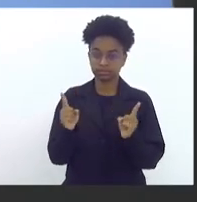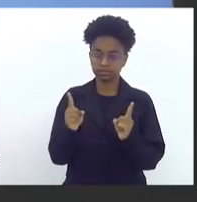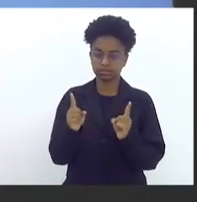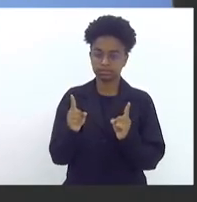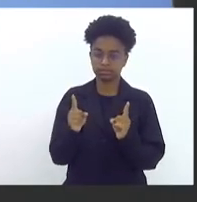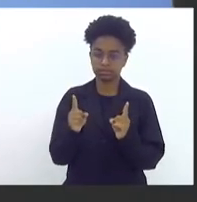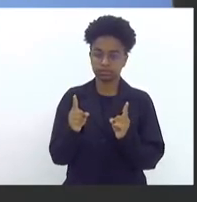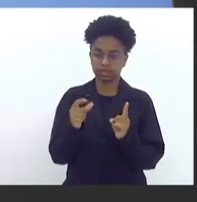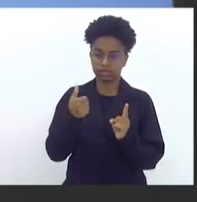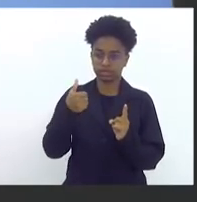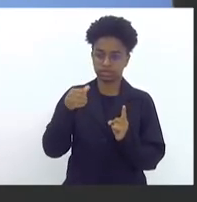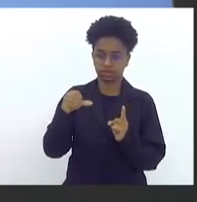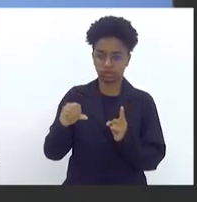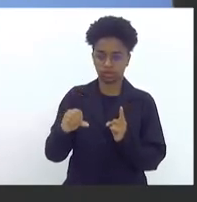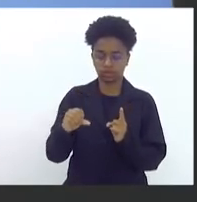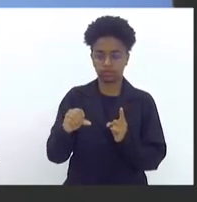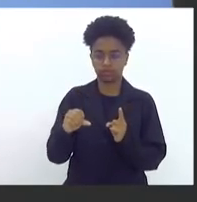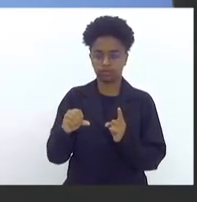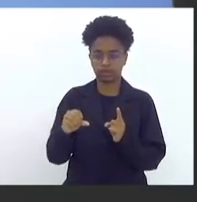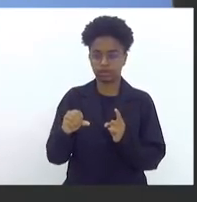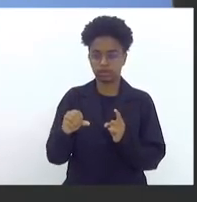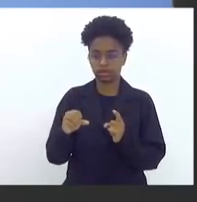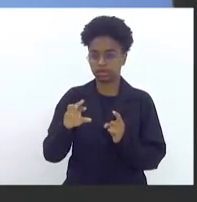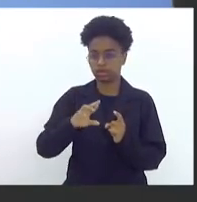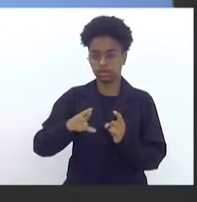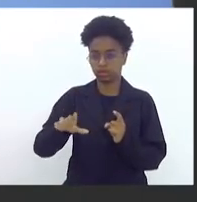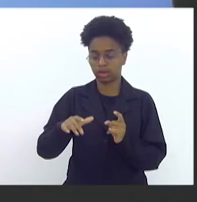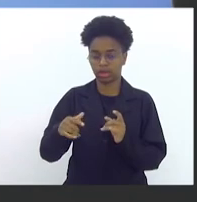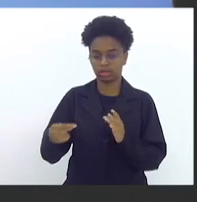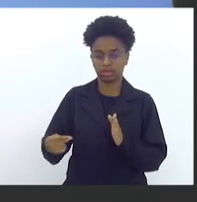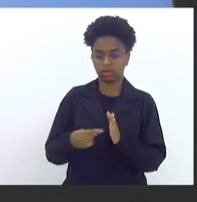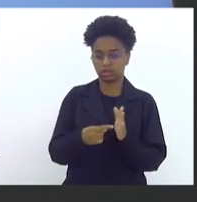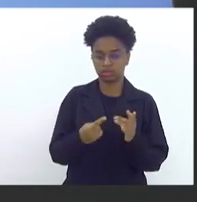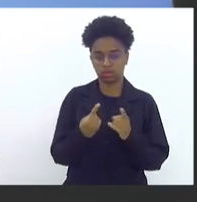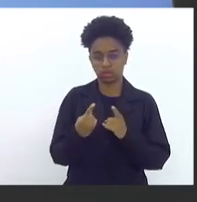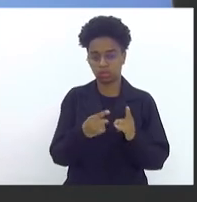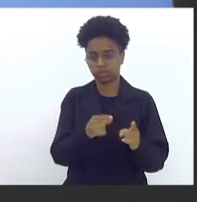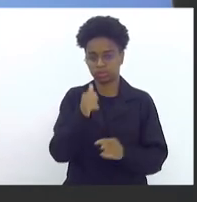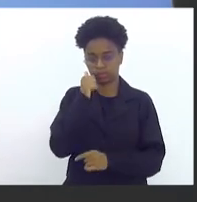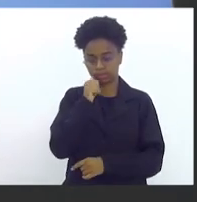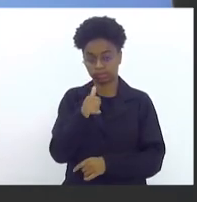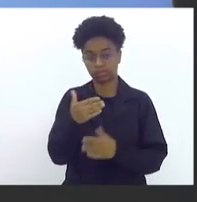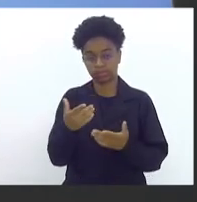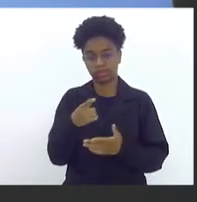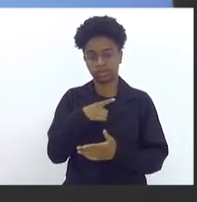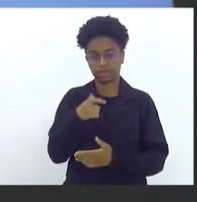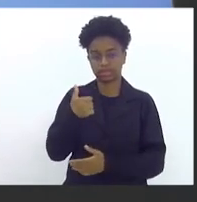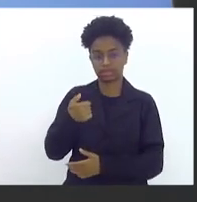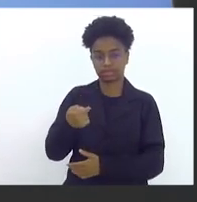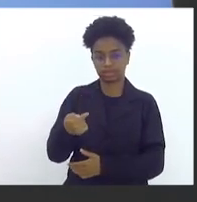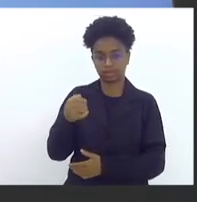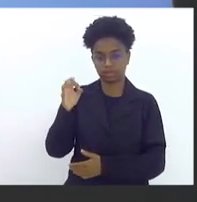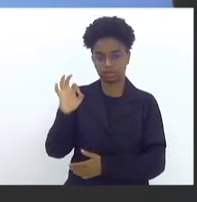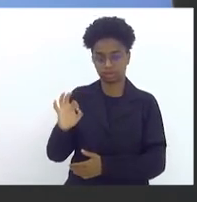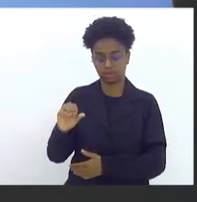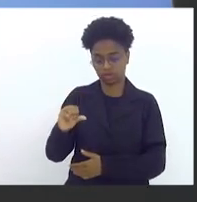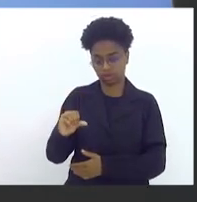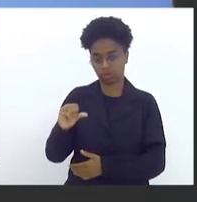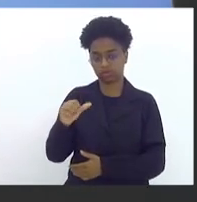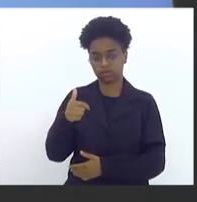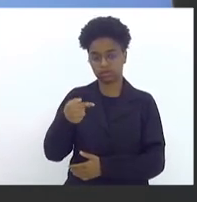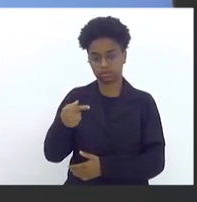19 casos não foram objetos de denúncia contra essa mulher então nós tivemos 79% de